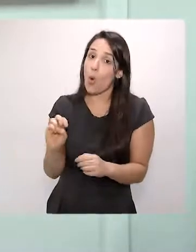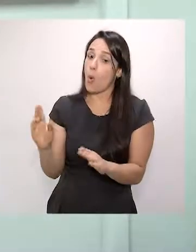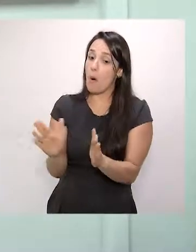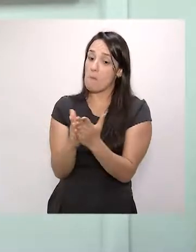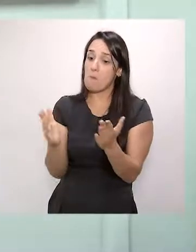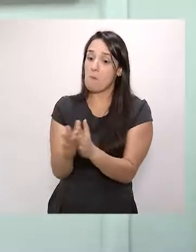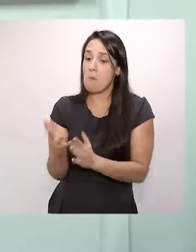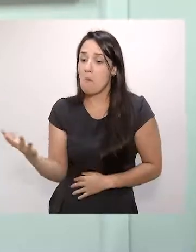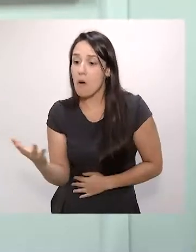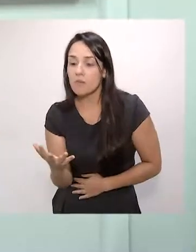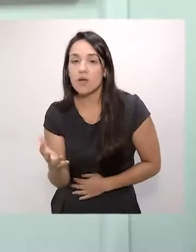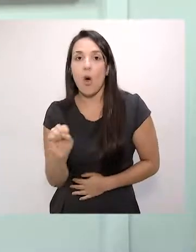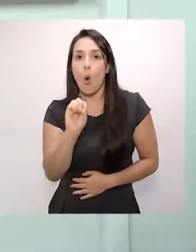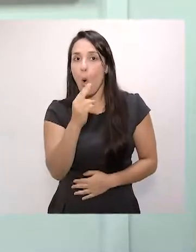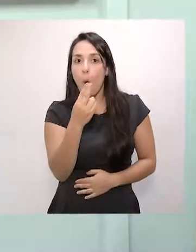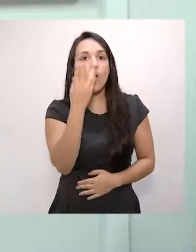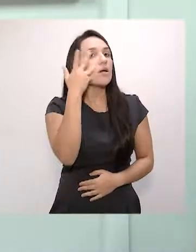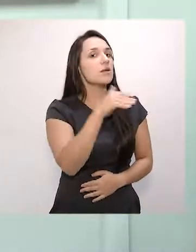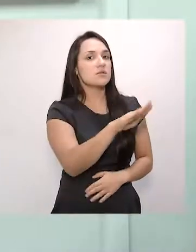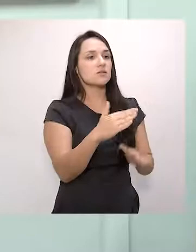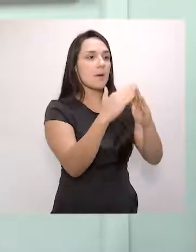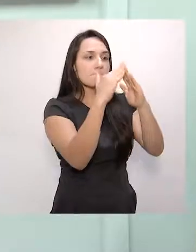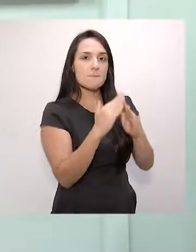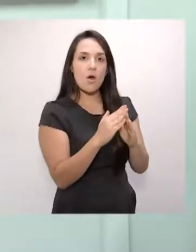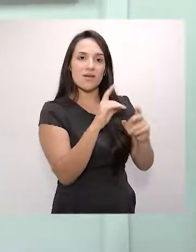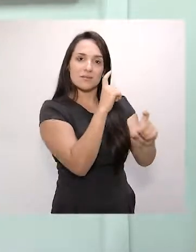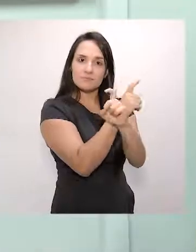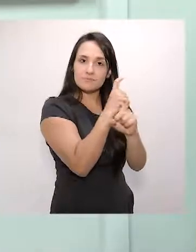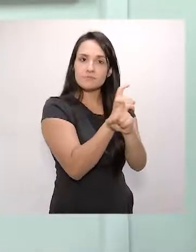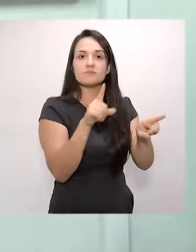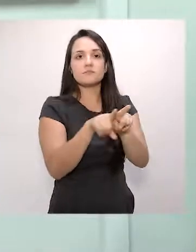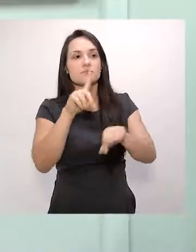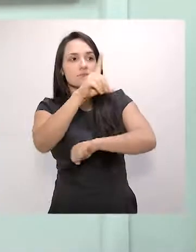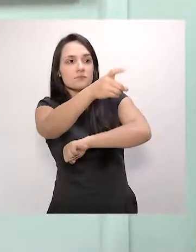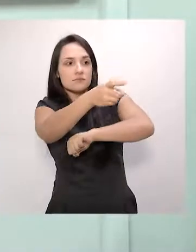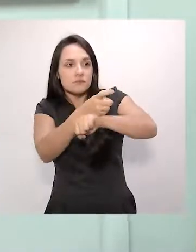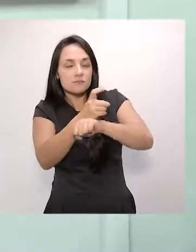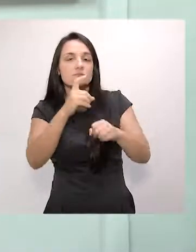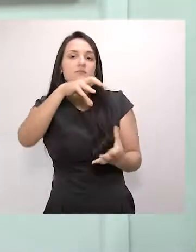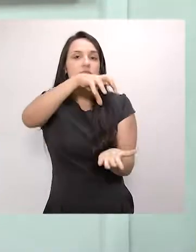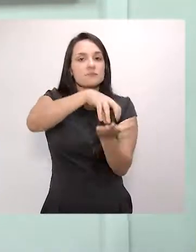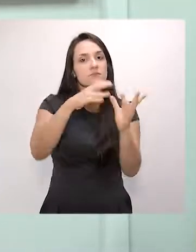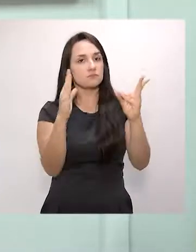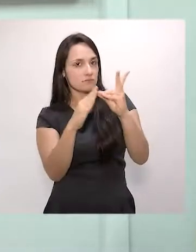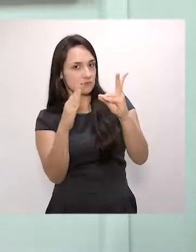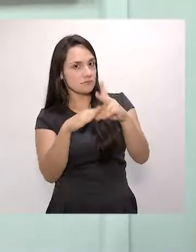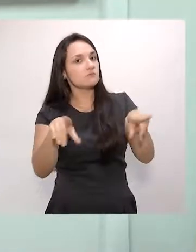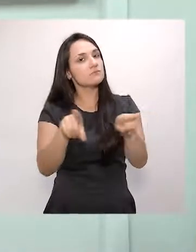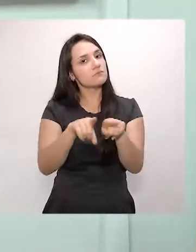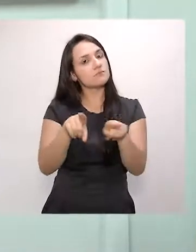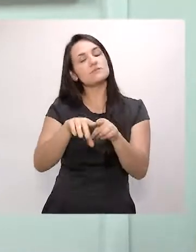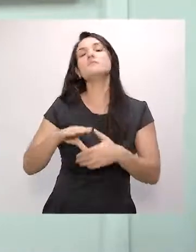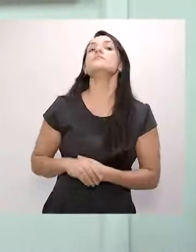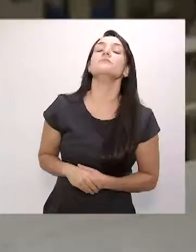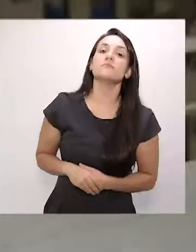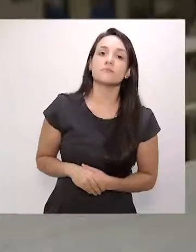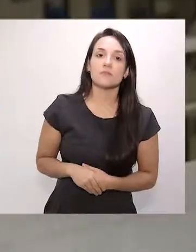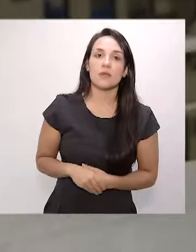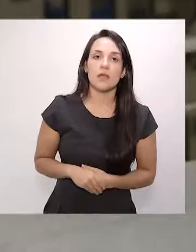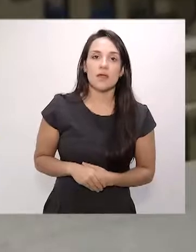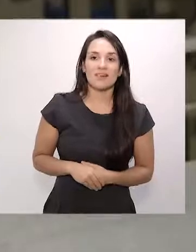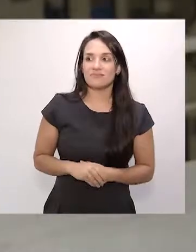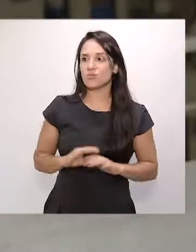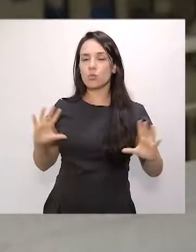das crianças mais pobres, daquelas que vivem nos assentamentos, nas aldeias indígenas, os quilombolas.